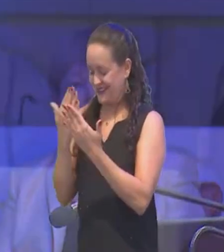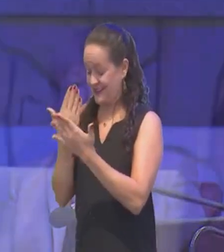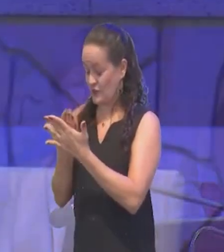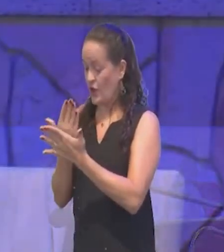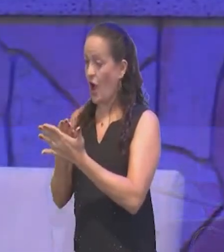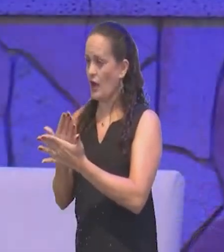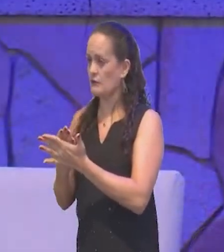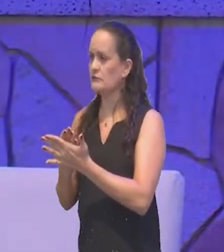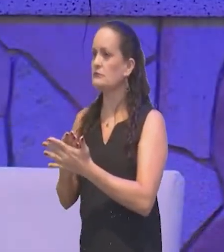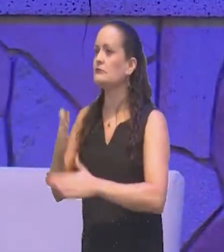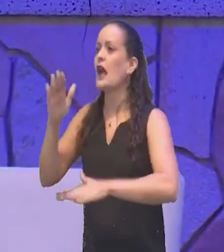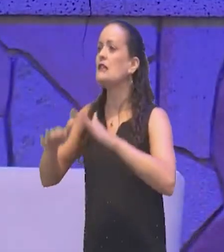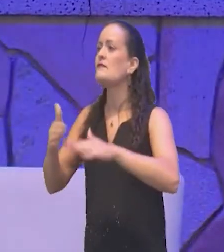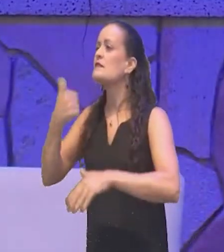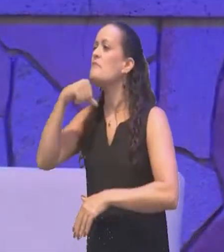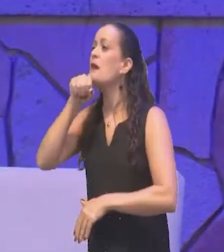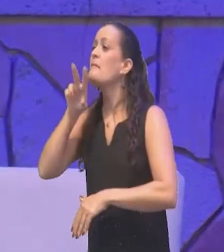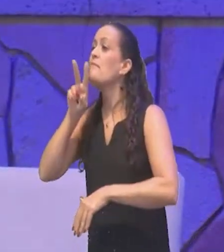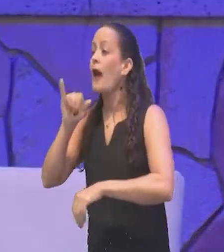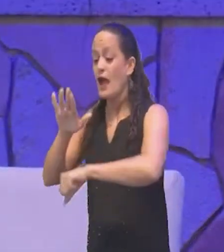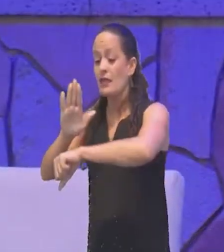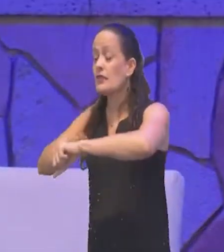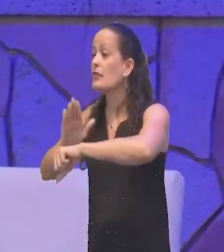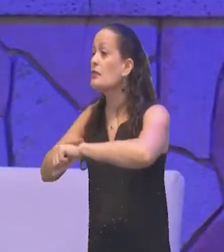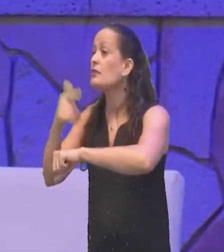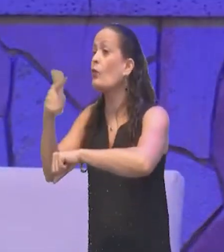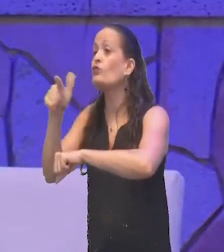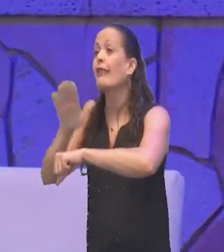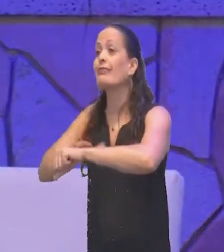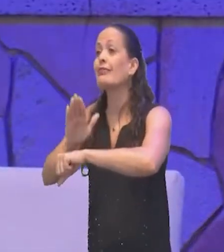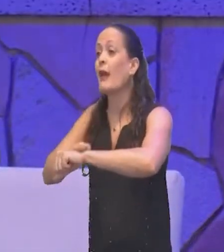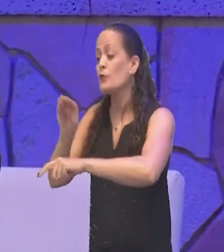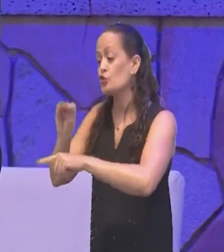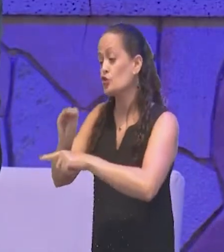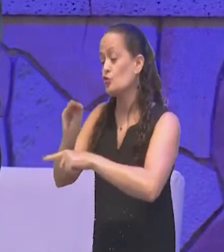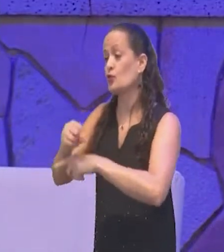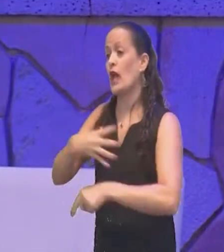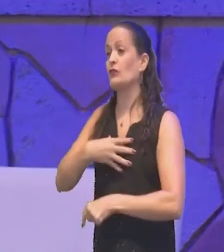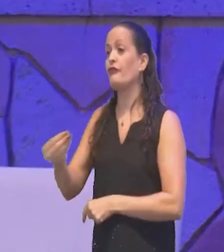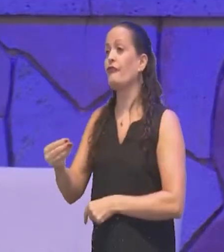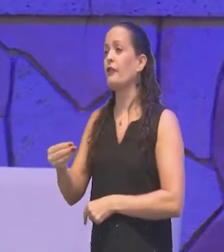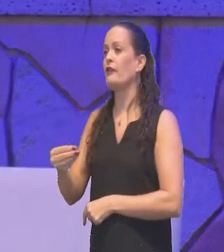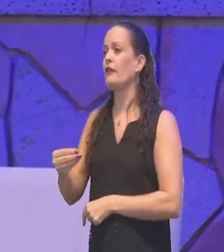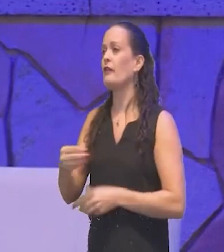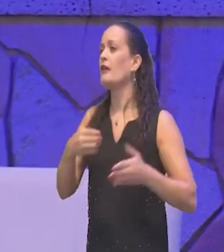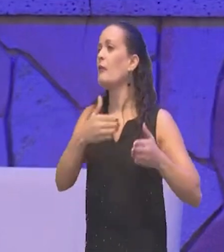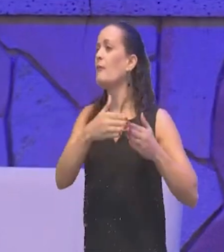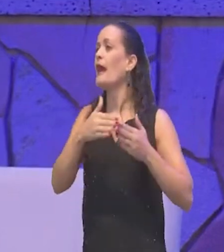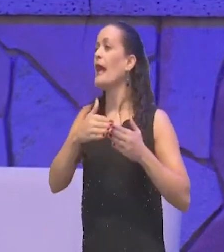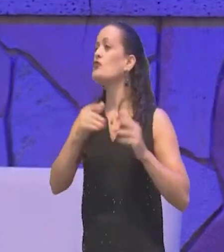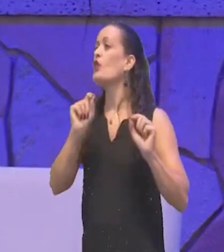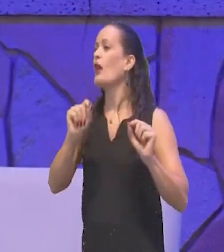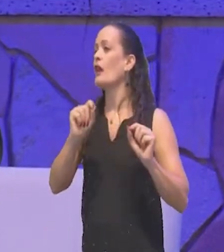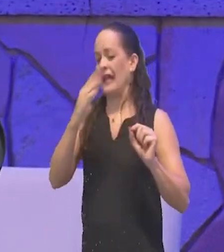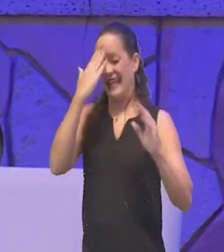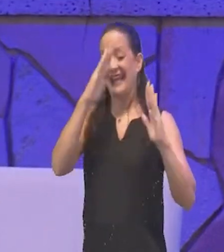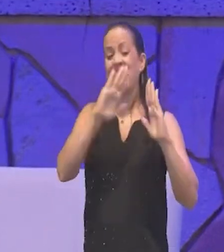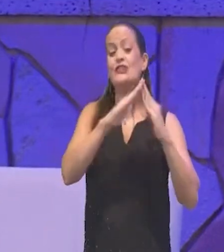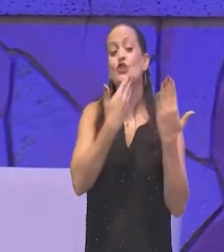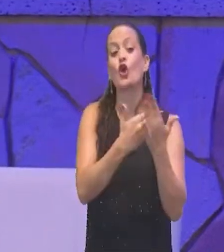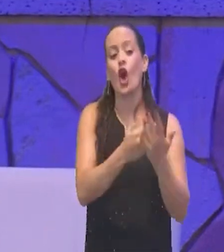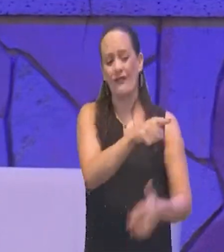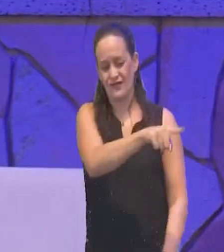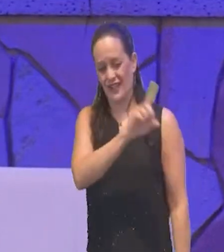muitos pais, não tendo o tempo necessário para cuidar dos filhos, estão delegando para as escolas esta educação